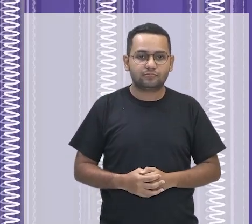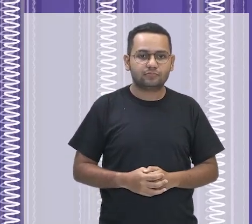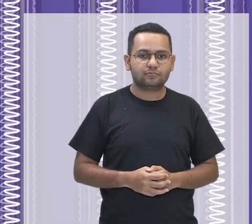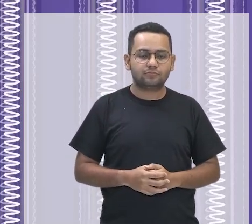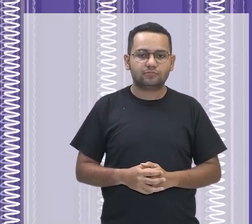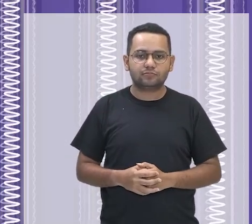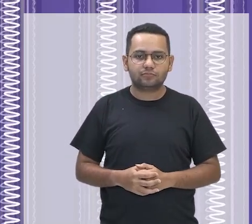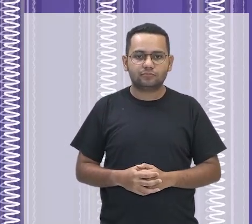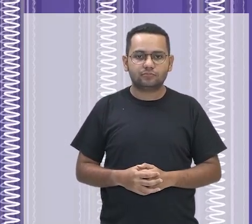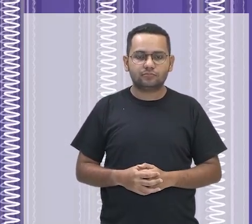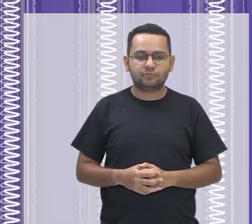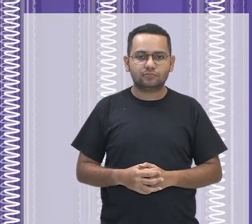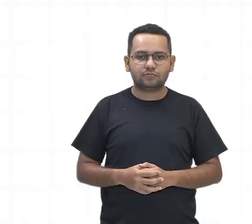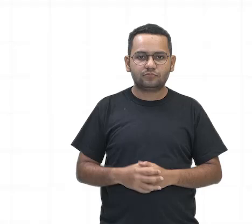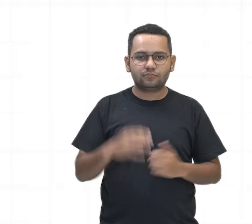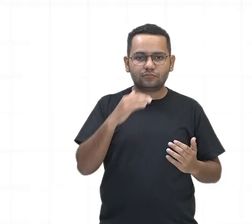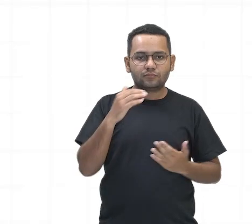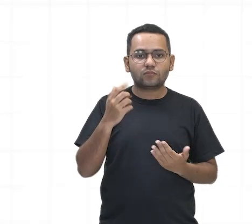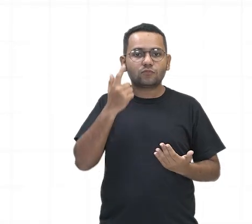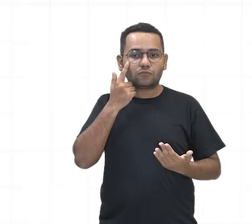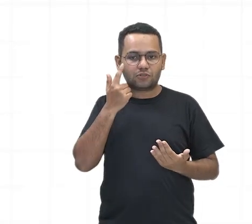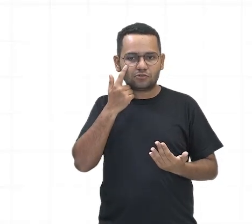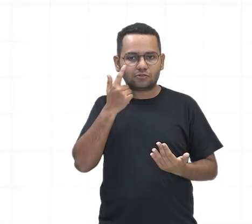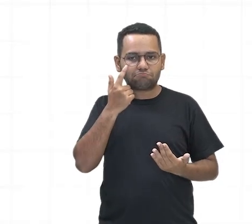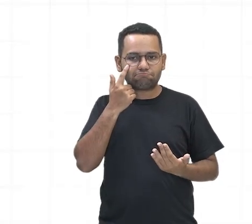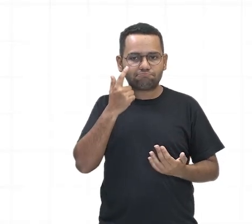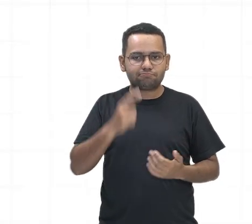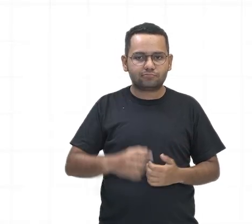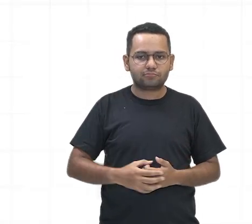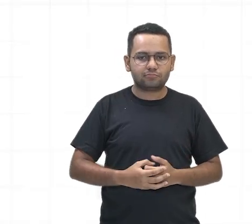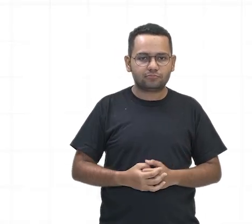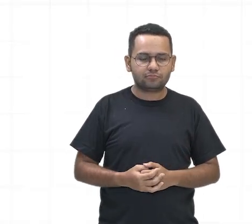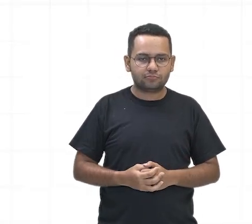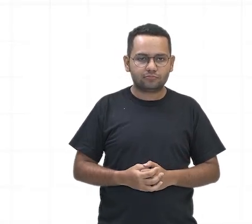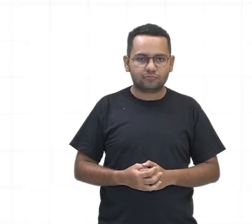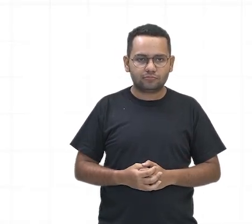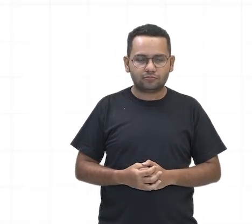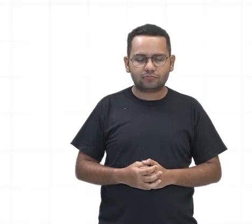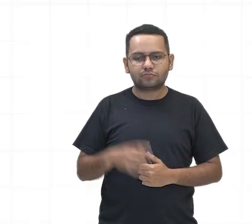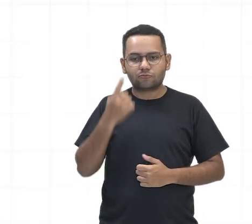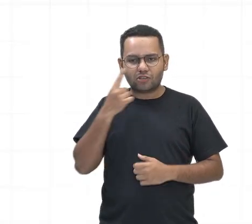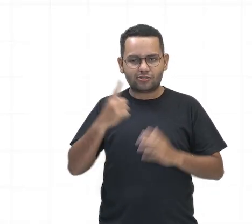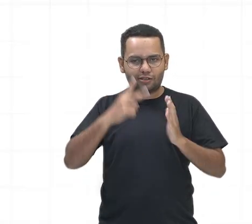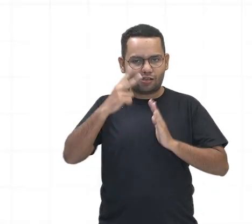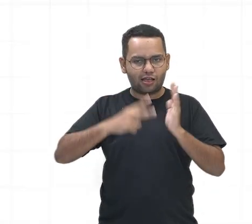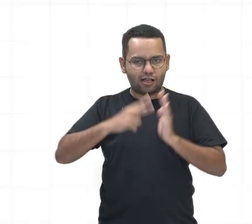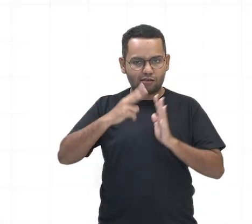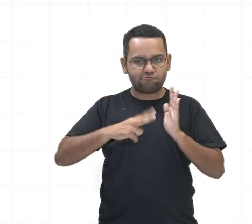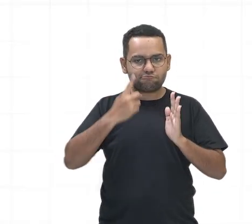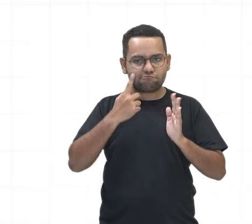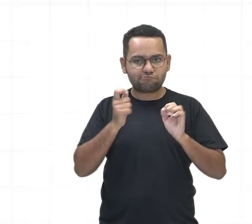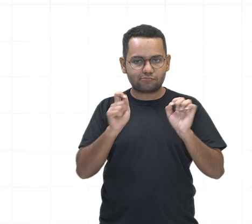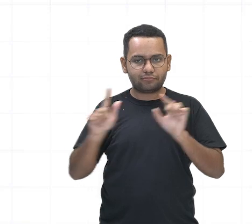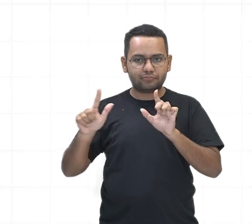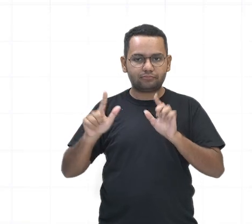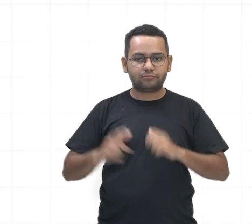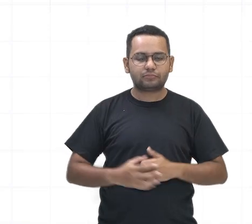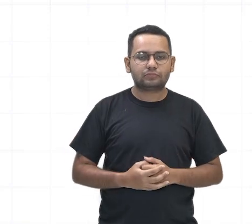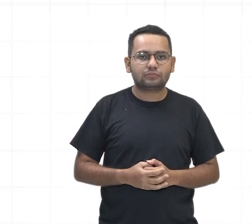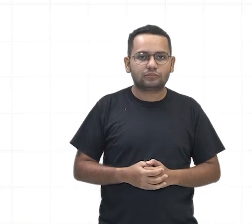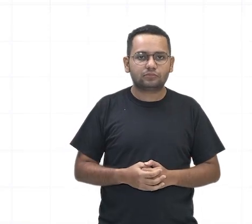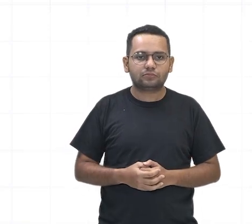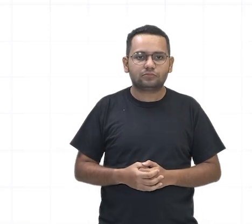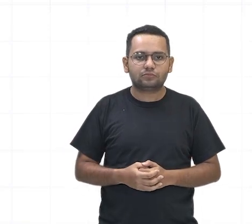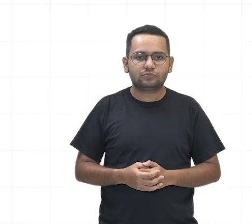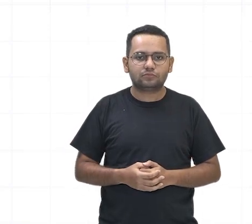Agora eu vou te pedir para você olhar em silêncio, com muita atenção, essa cartela. Tudo bem?